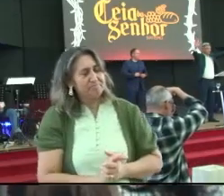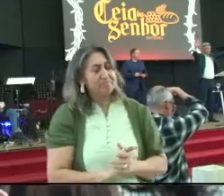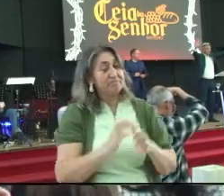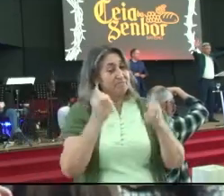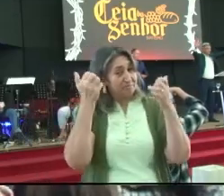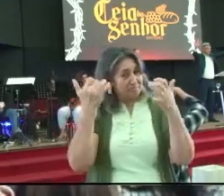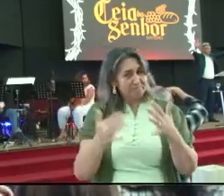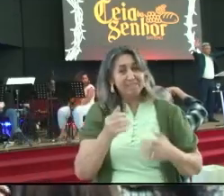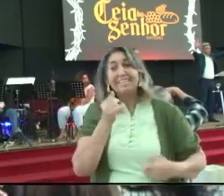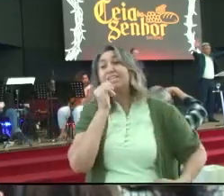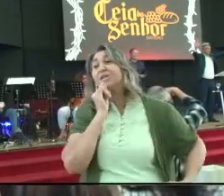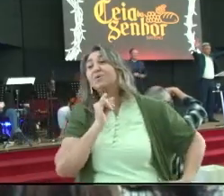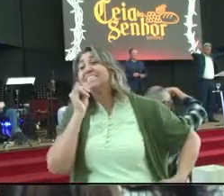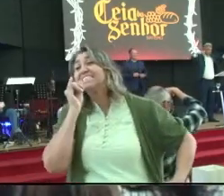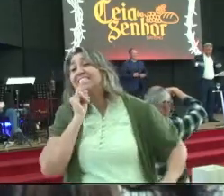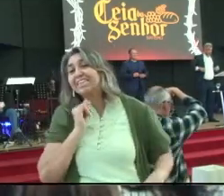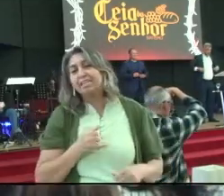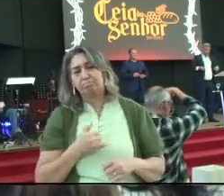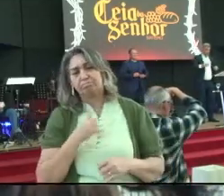Meu Jesus.